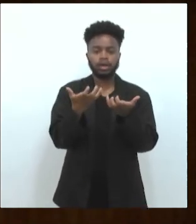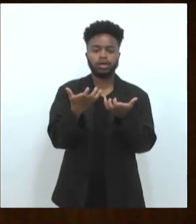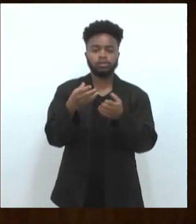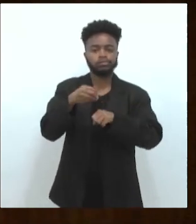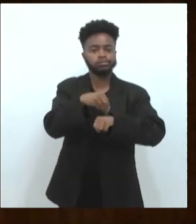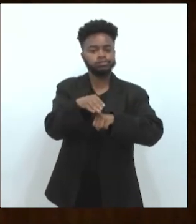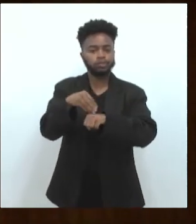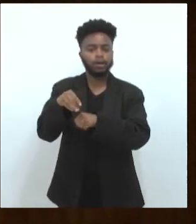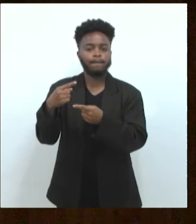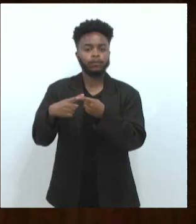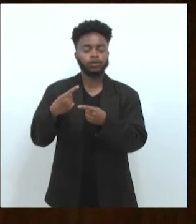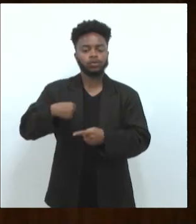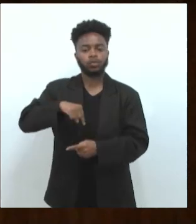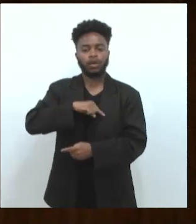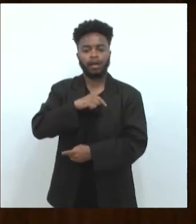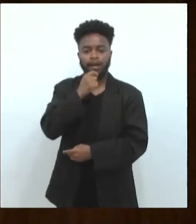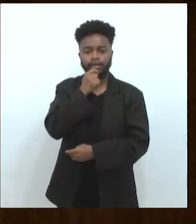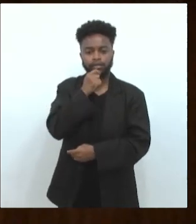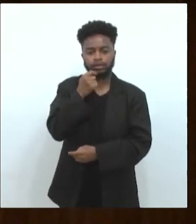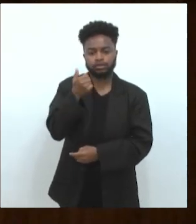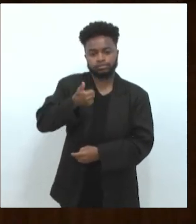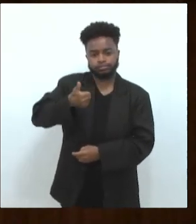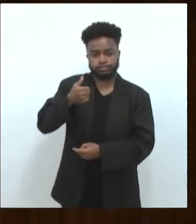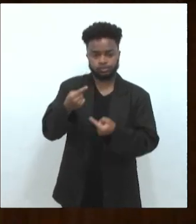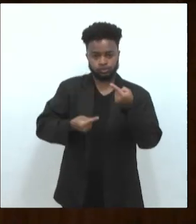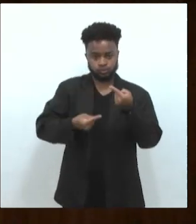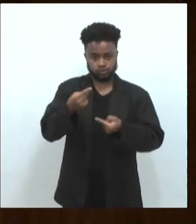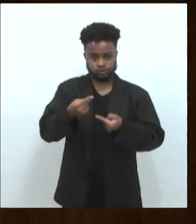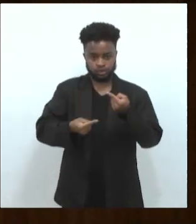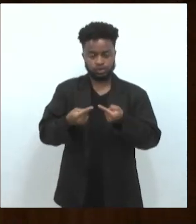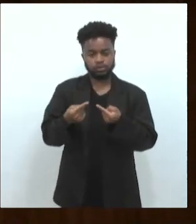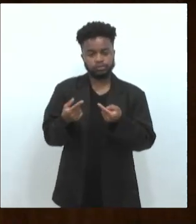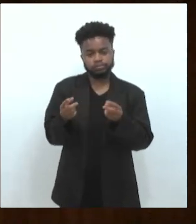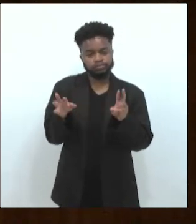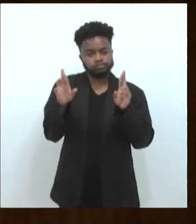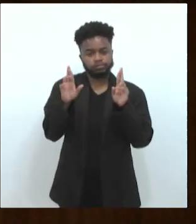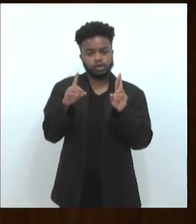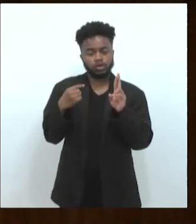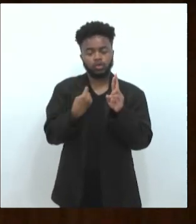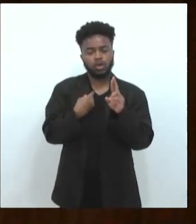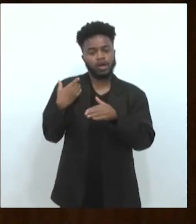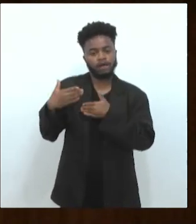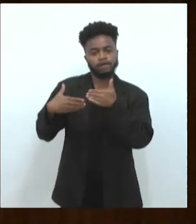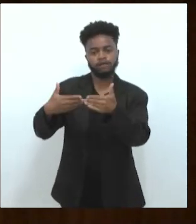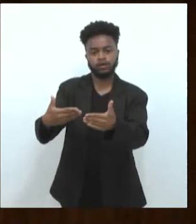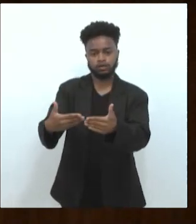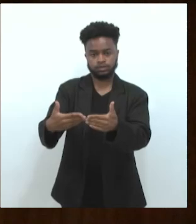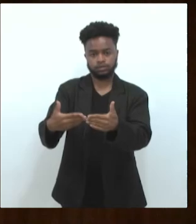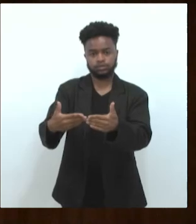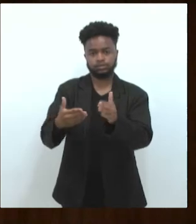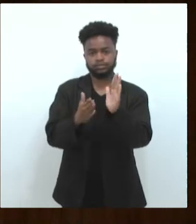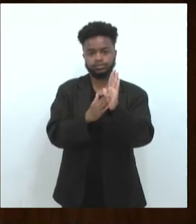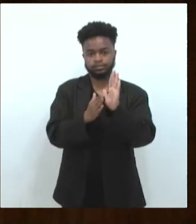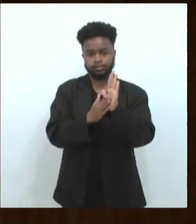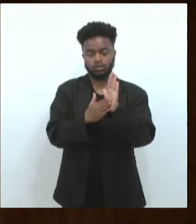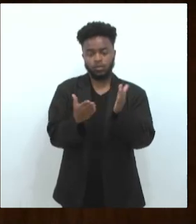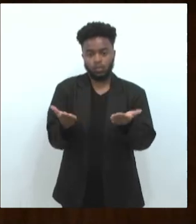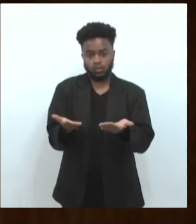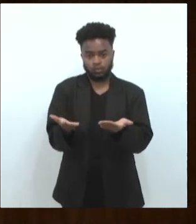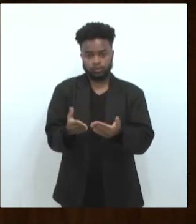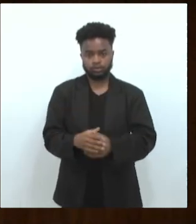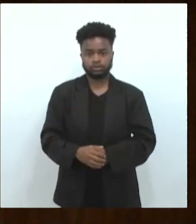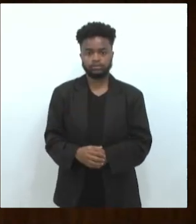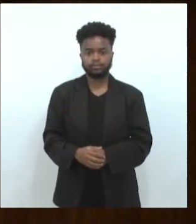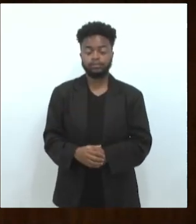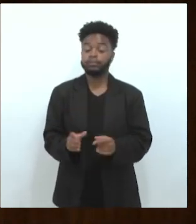gente está ainda com esse projeto em primeira discussão, que a gente avance nessa proposta no dia de hoje, mas